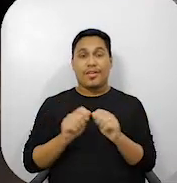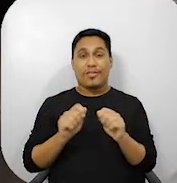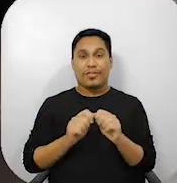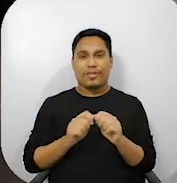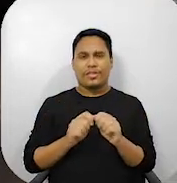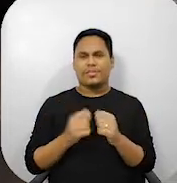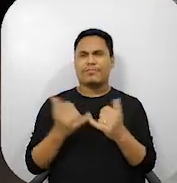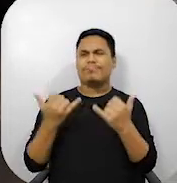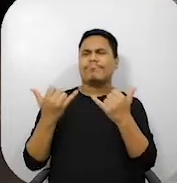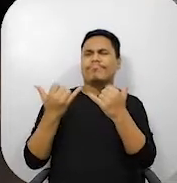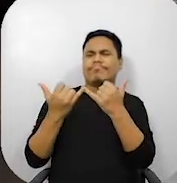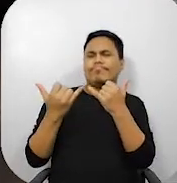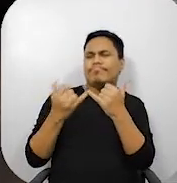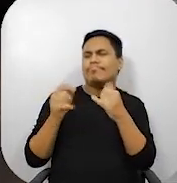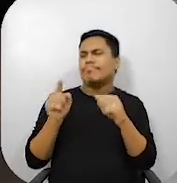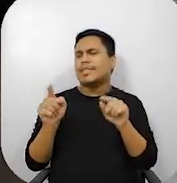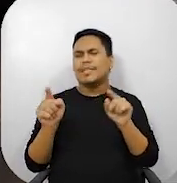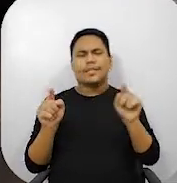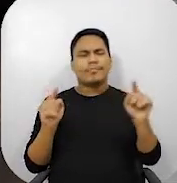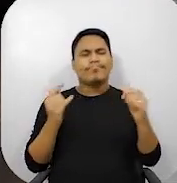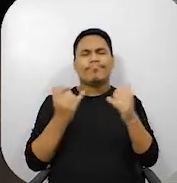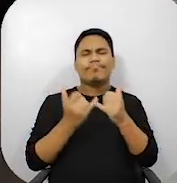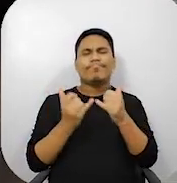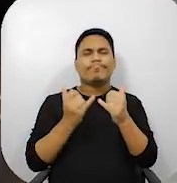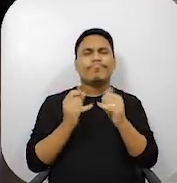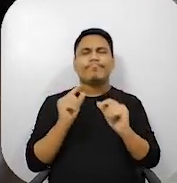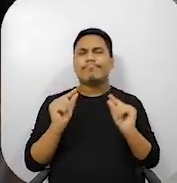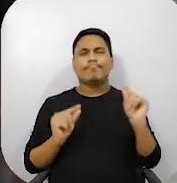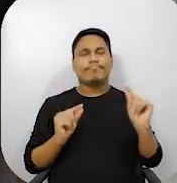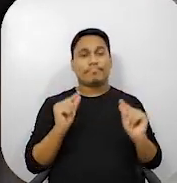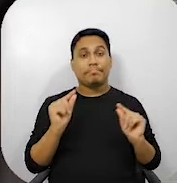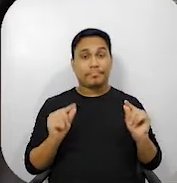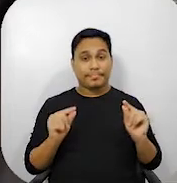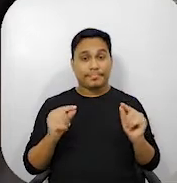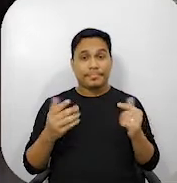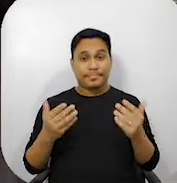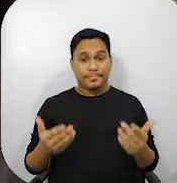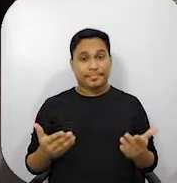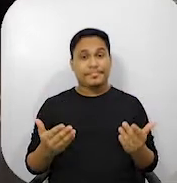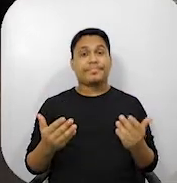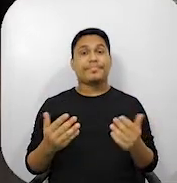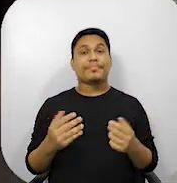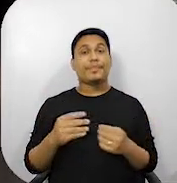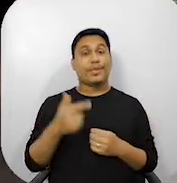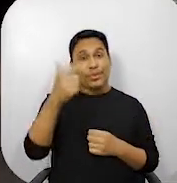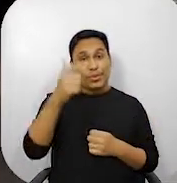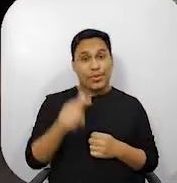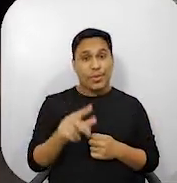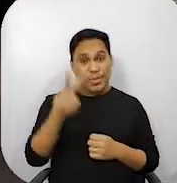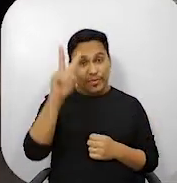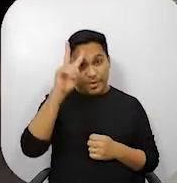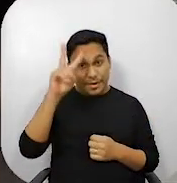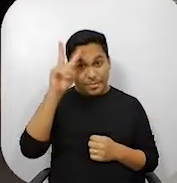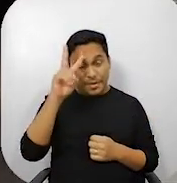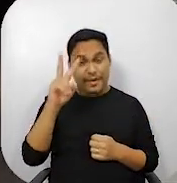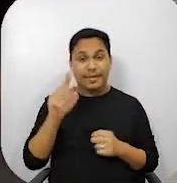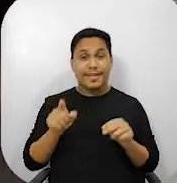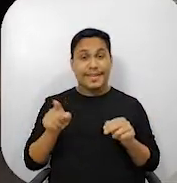similar studies dos dois né e inclusive reforçando ambos